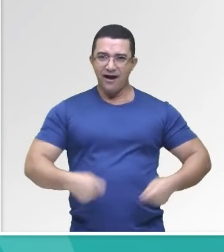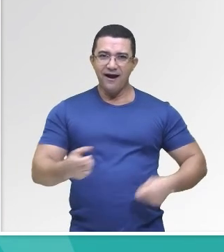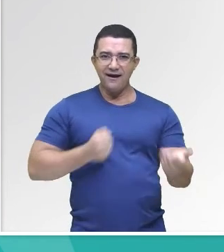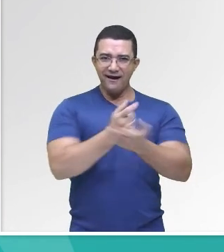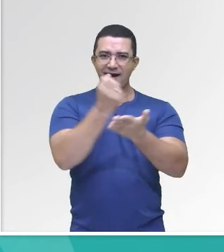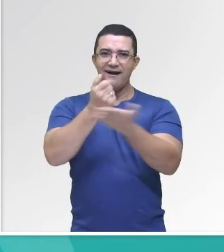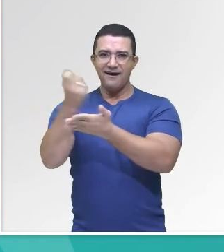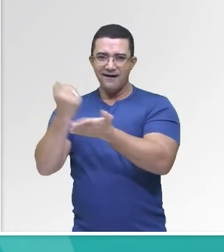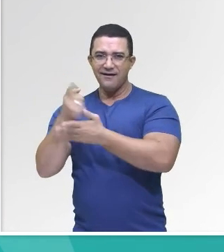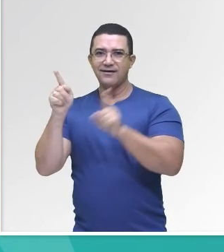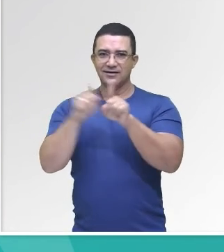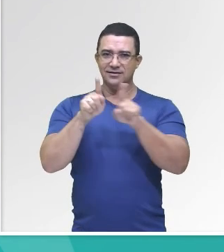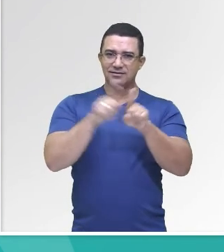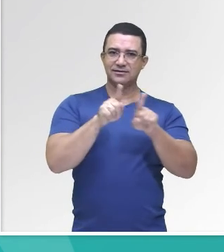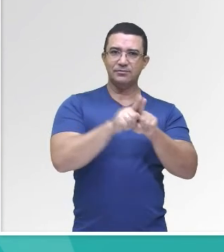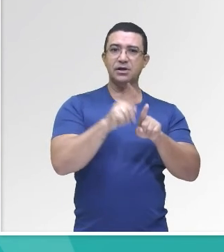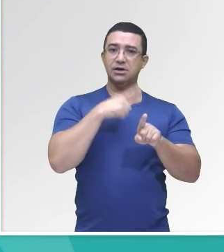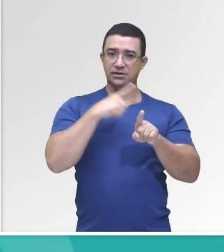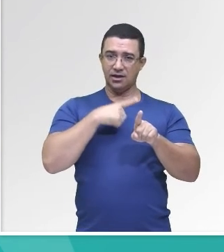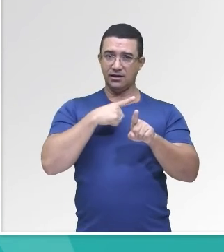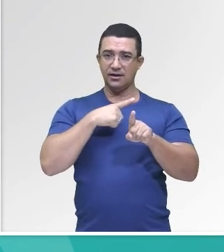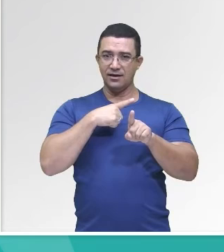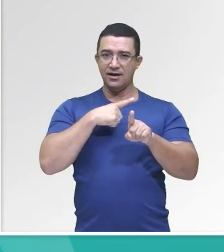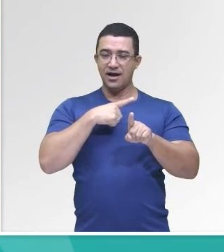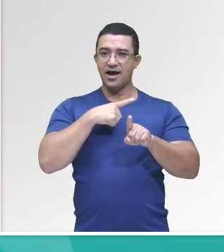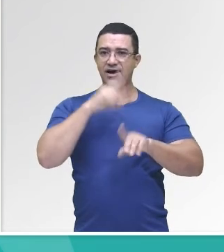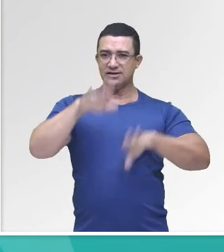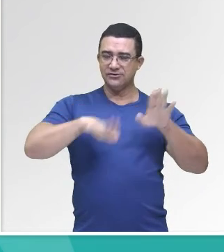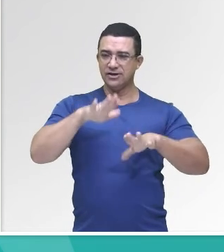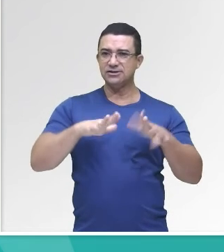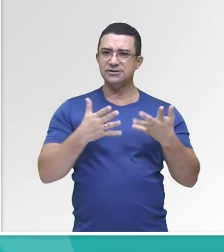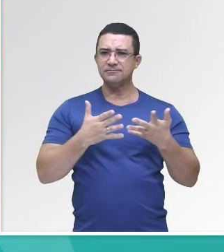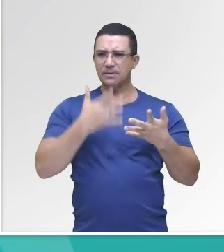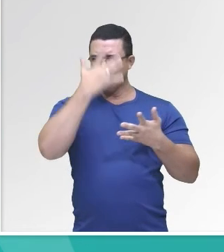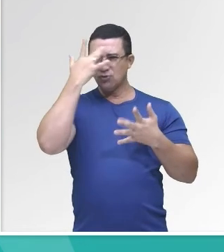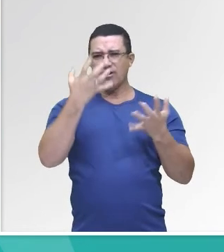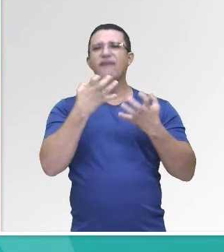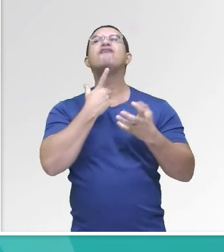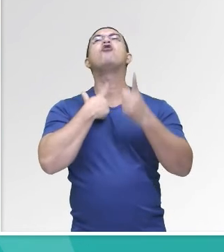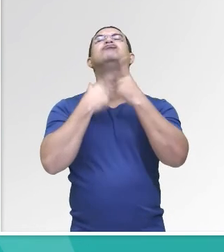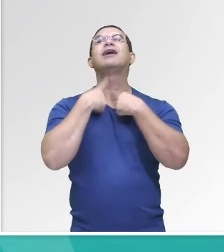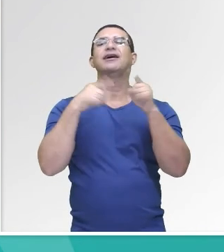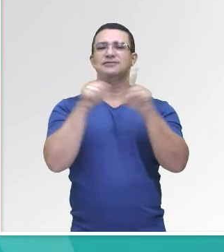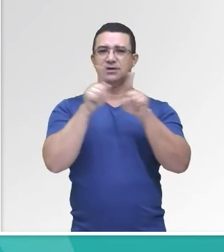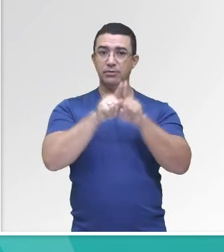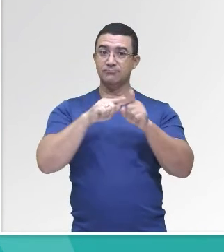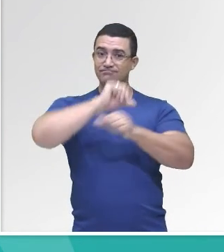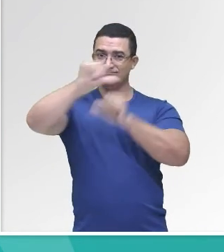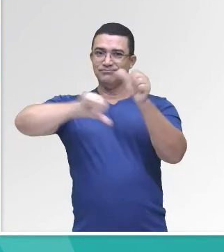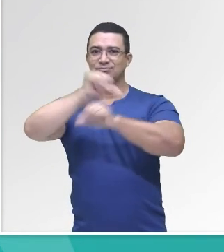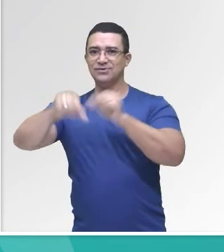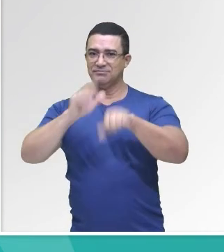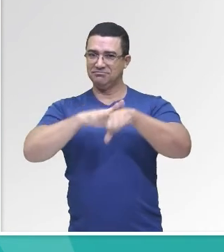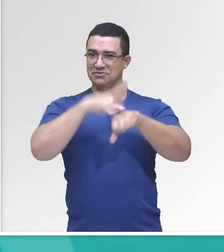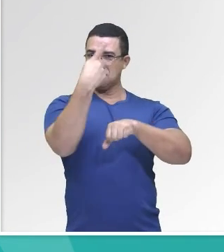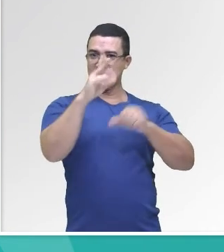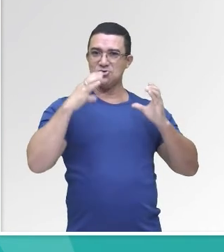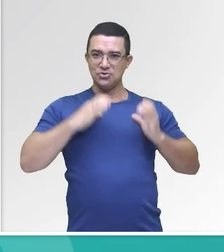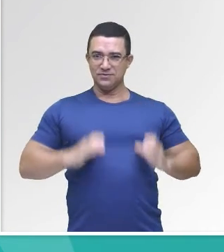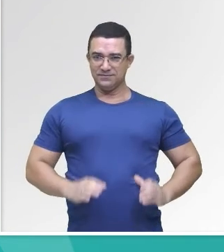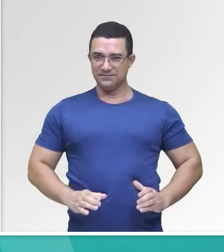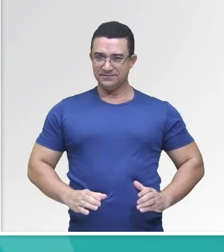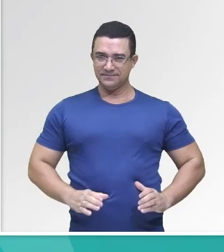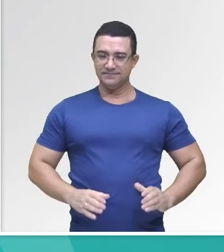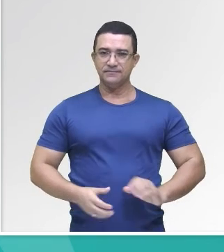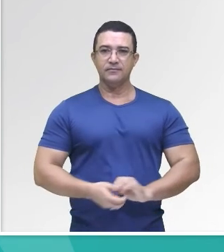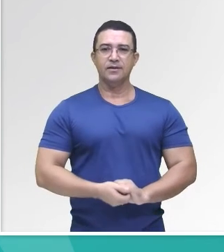determinado comportamento. Então, nós temos duas perguntinhas, porque como a gente está falando de texto publicitário,